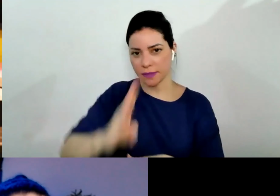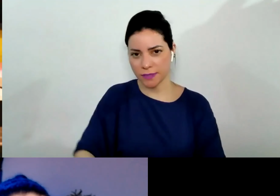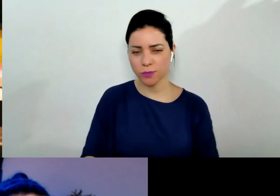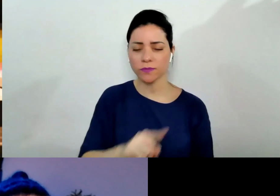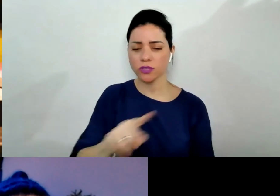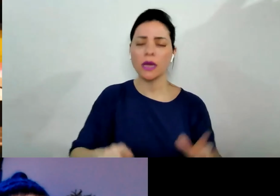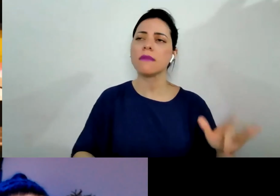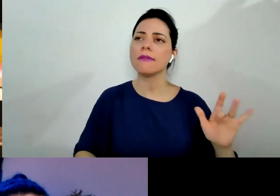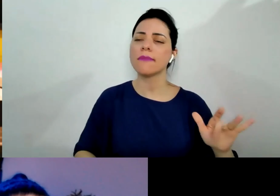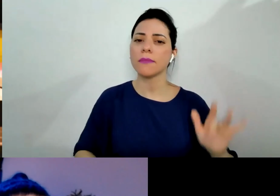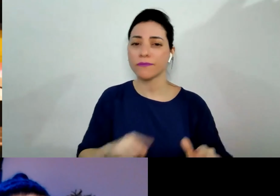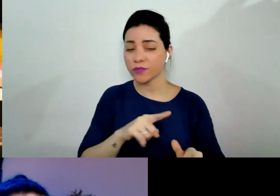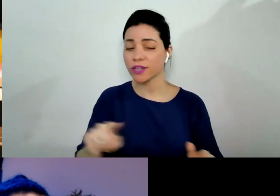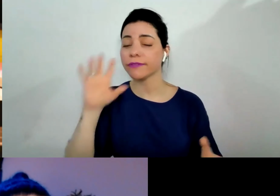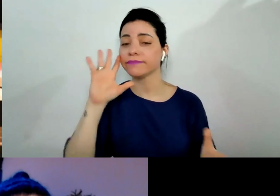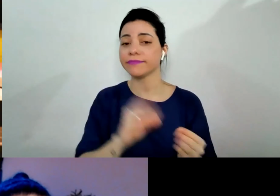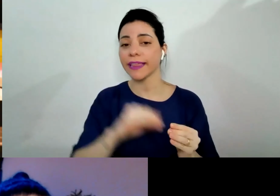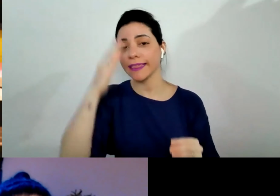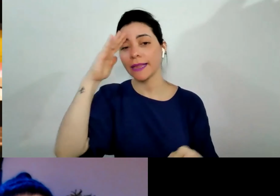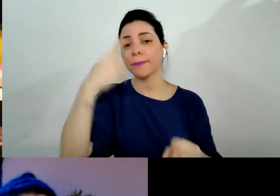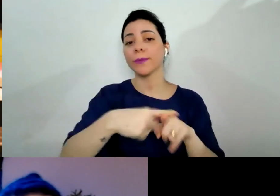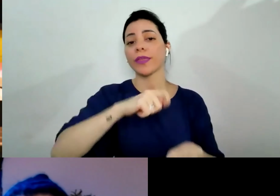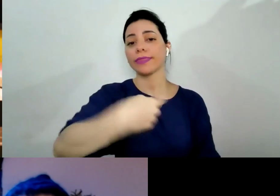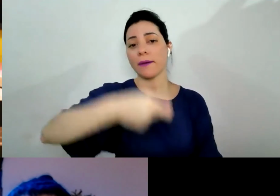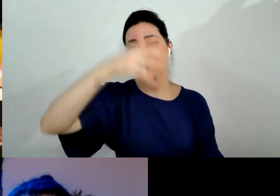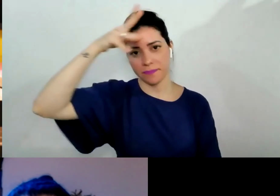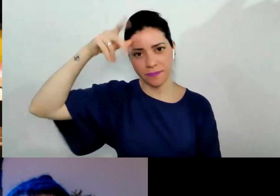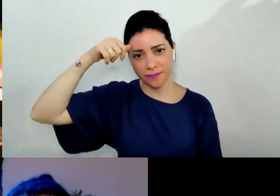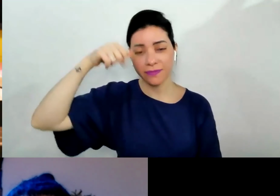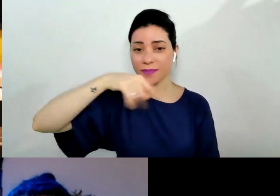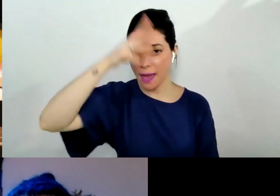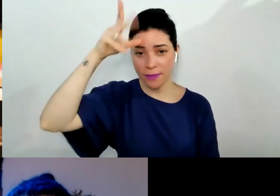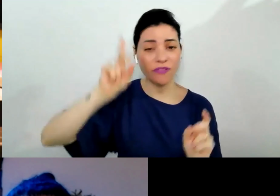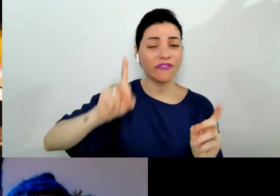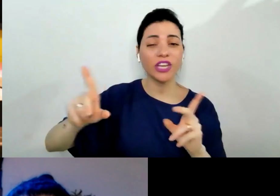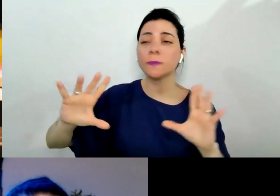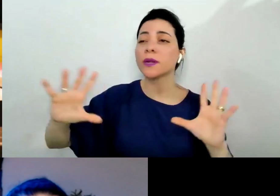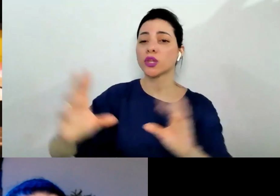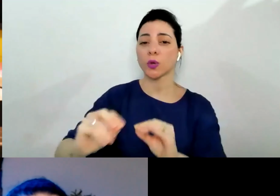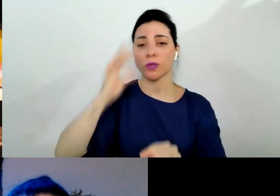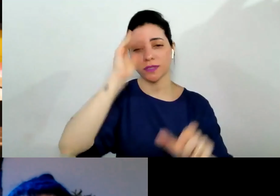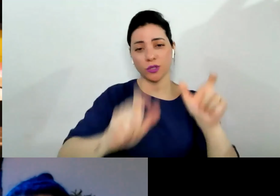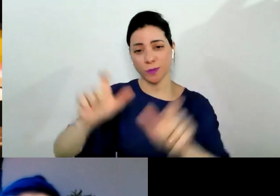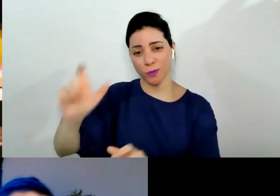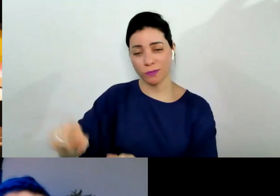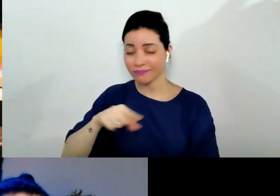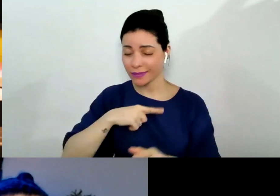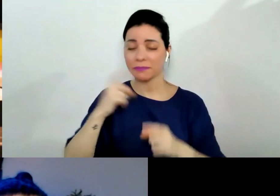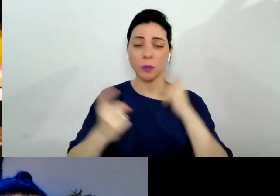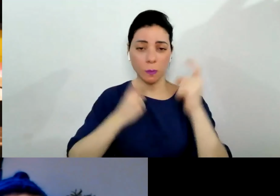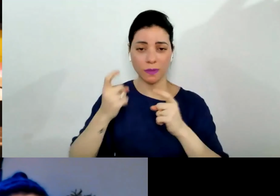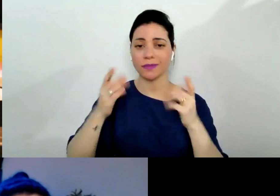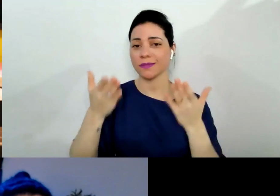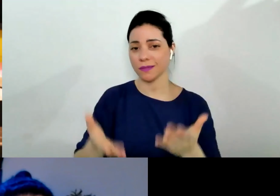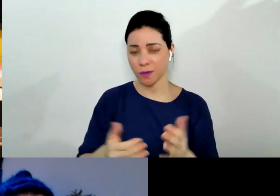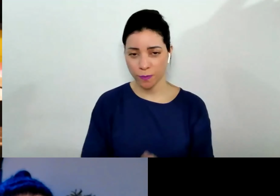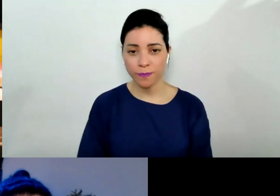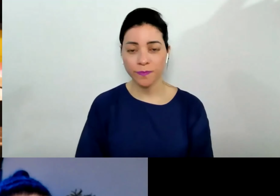entender porque a Amazon é a Amazon Amazon vende para todas as pessoas e eles tem essa preocupação nessa questão